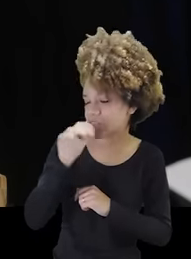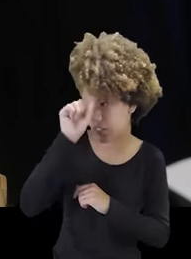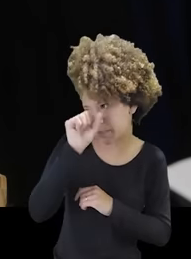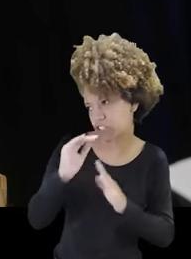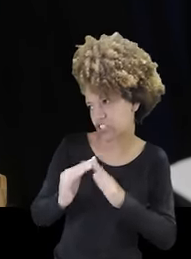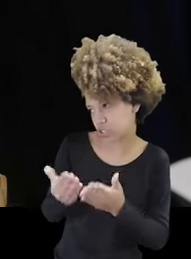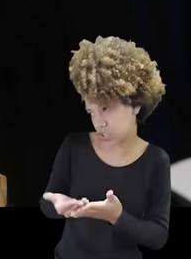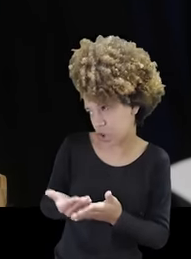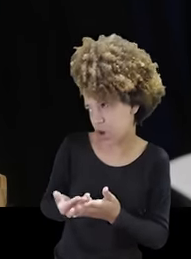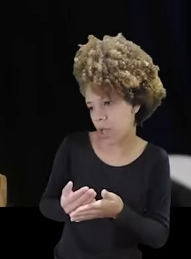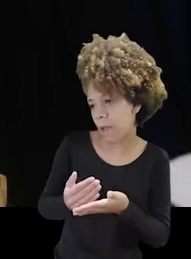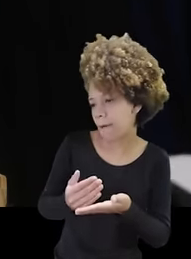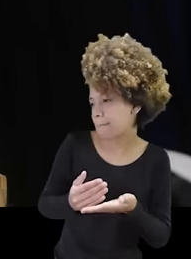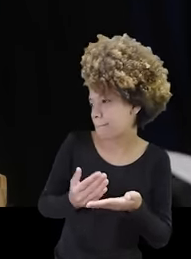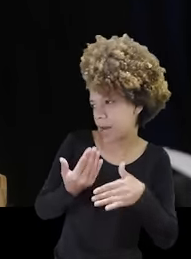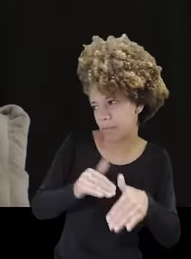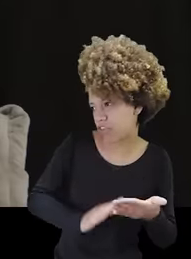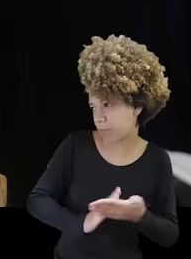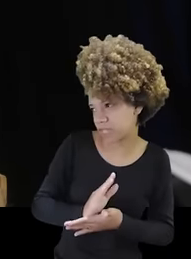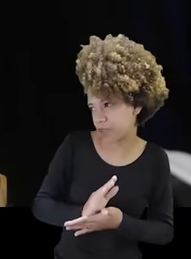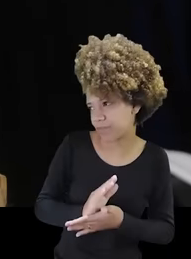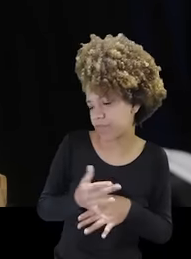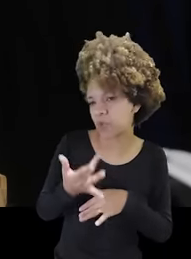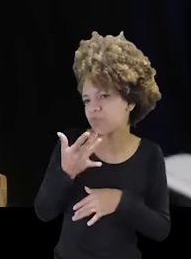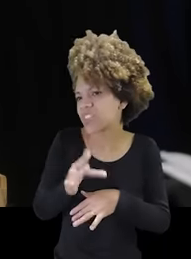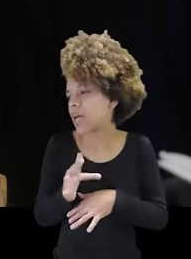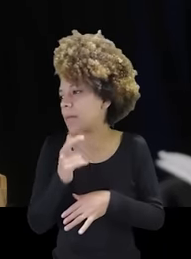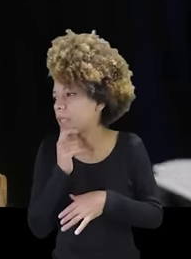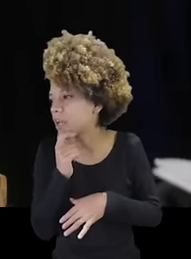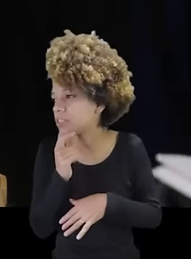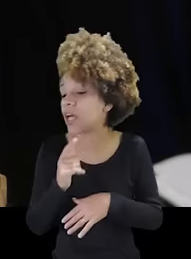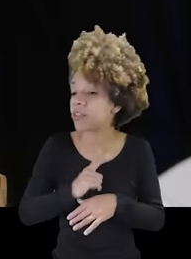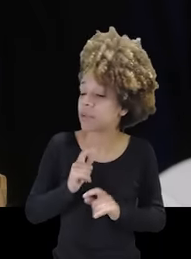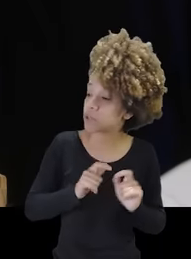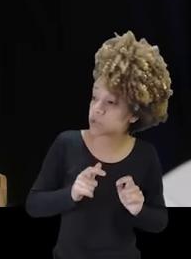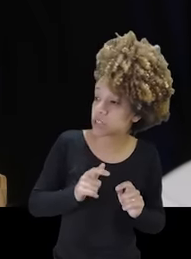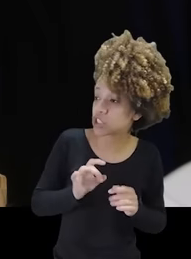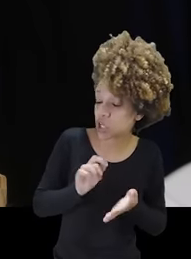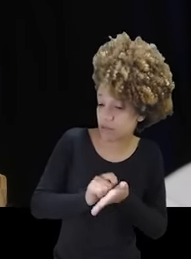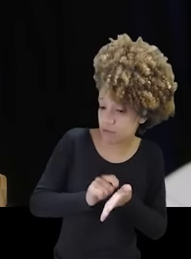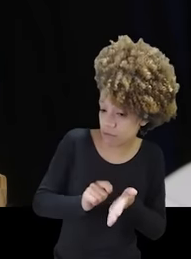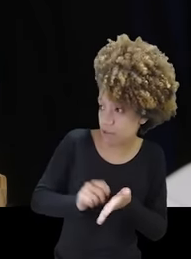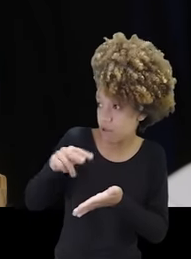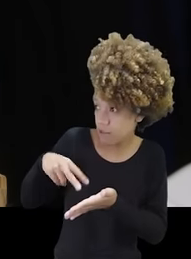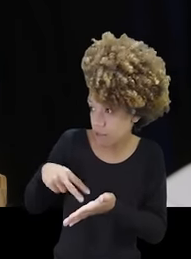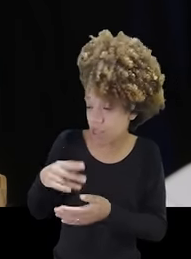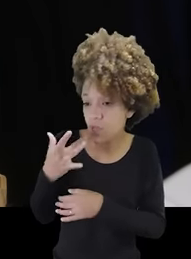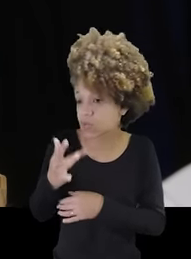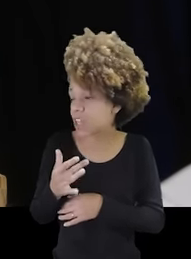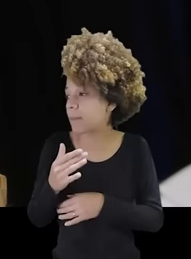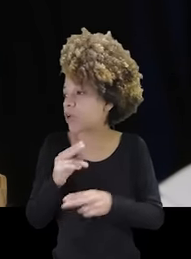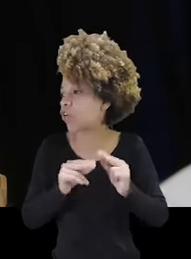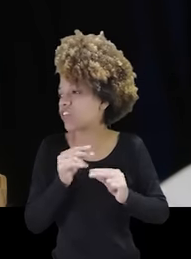aprende escola para passar na prova então às vezes eles falam que não sabe falar Tem gente que não sabe falar só sabe escrever e ler não